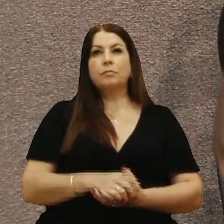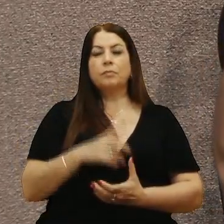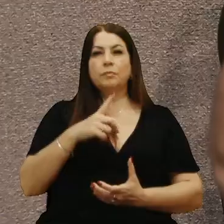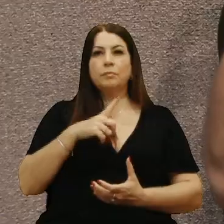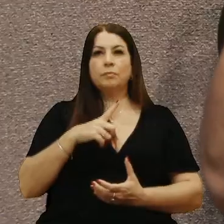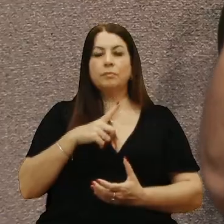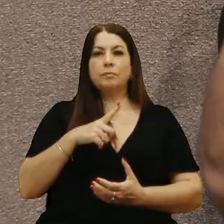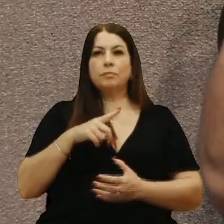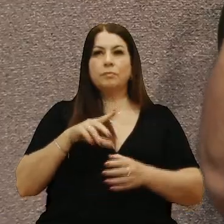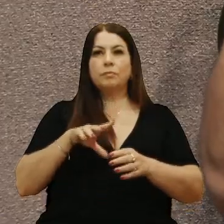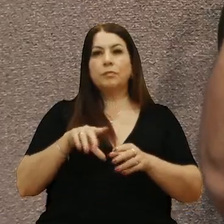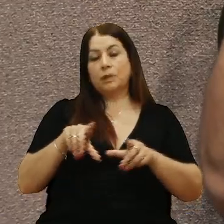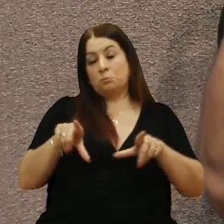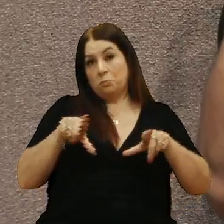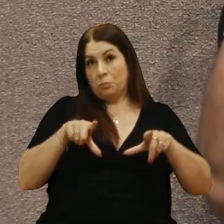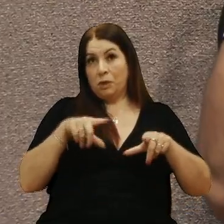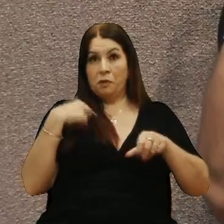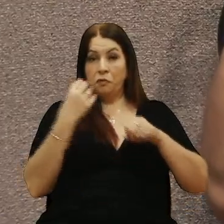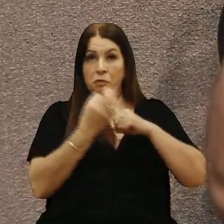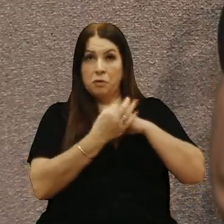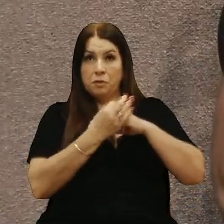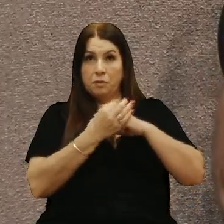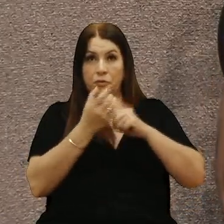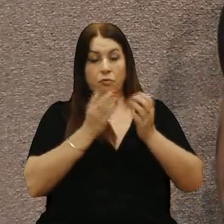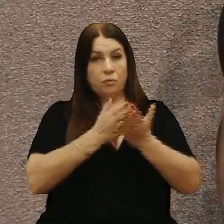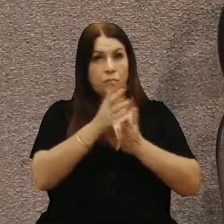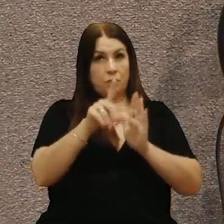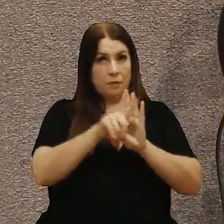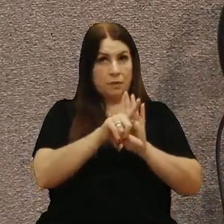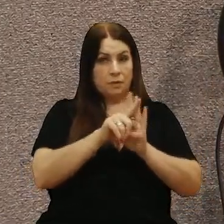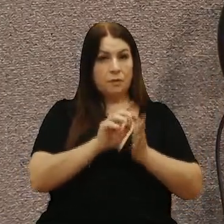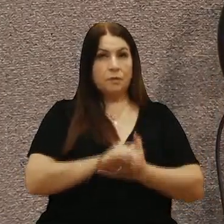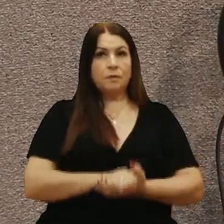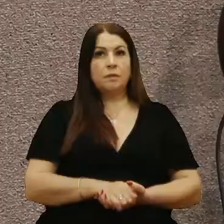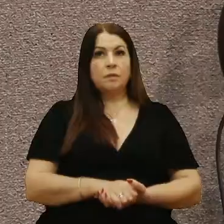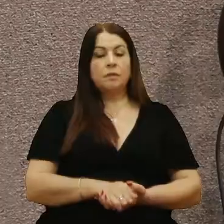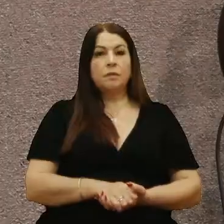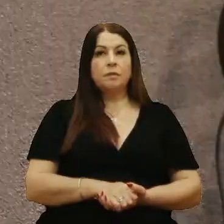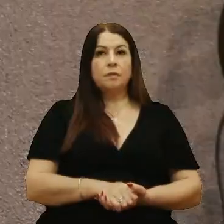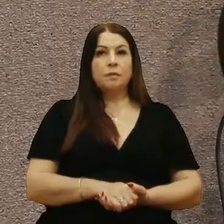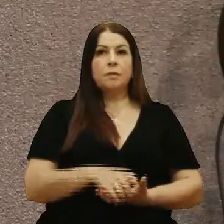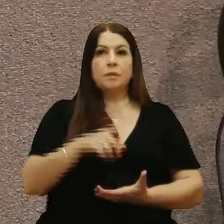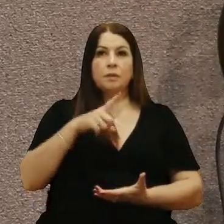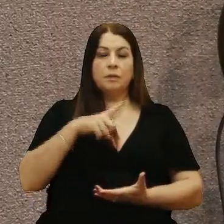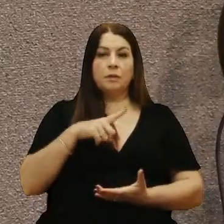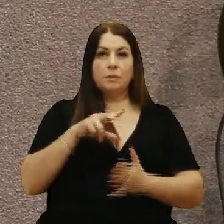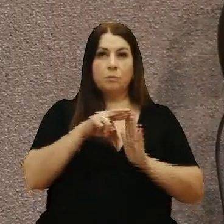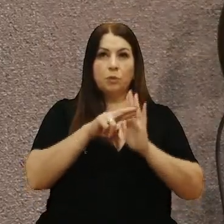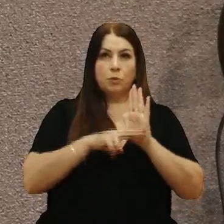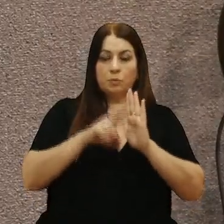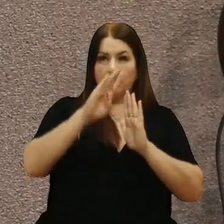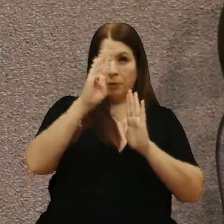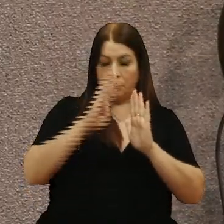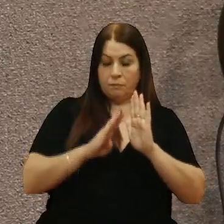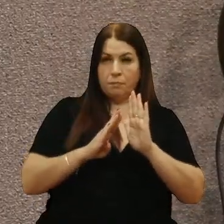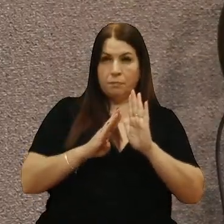diploma de advogado, eu acho que ele segue as leis. Então aqui existe uma norma